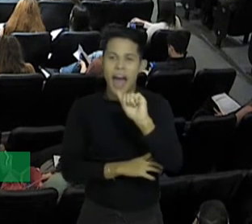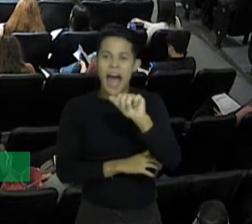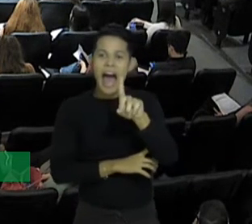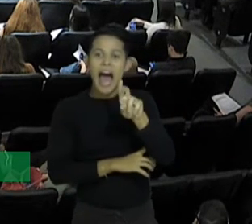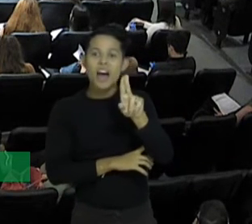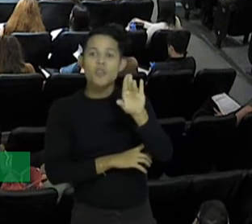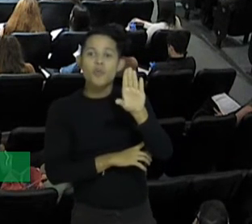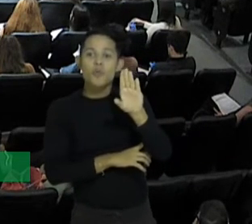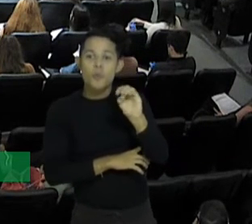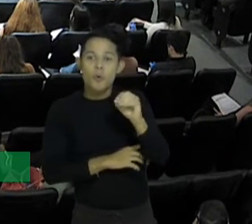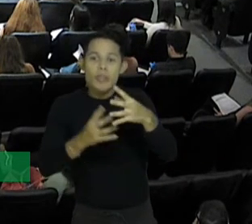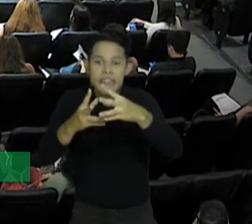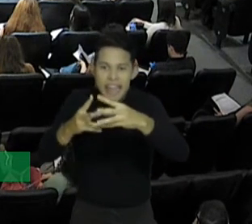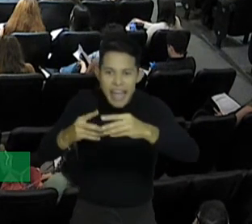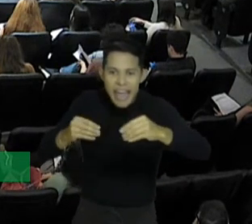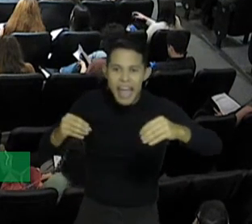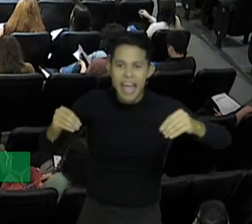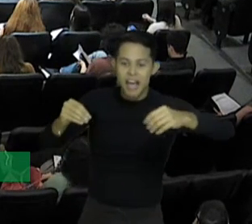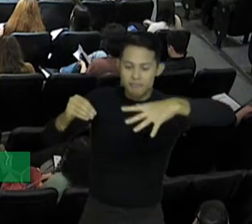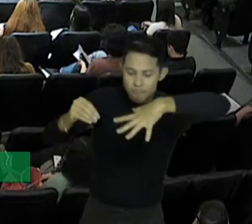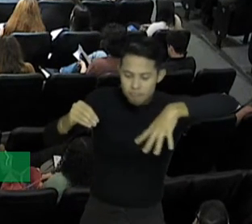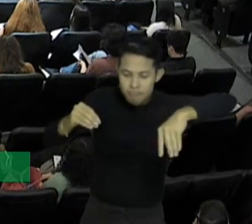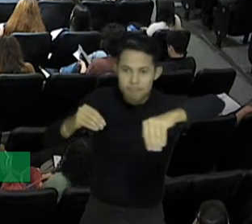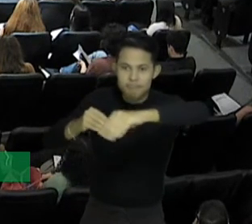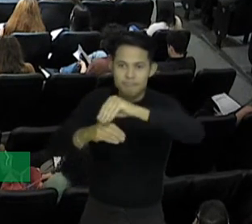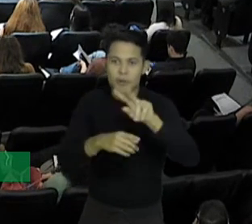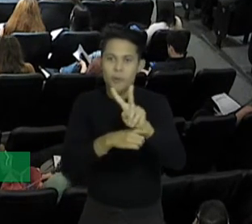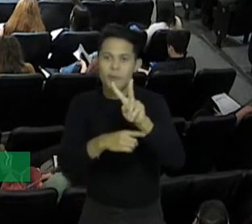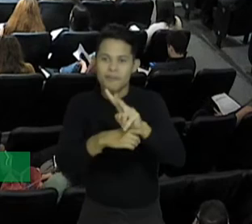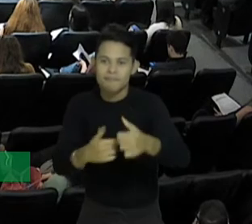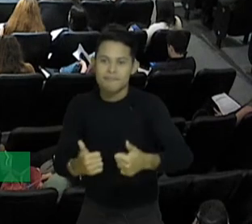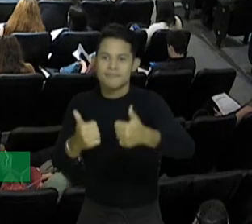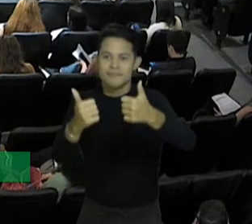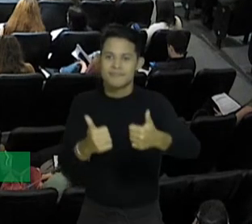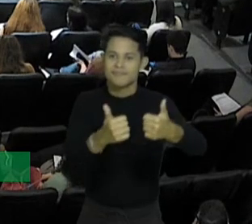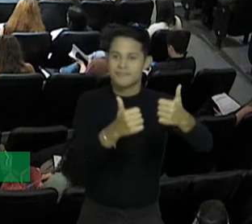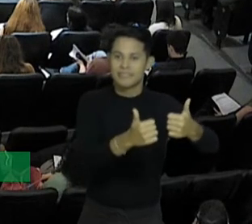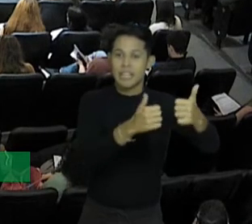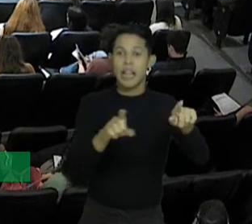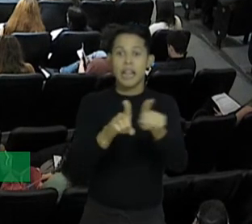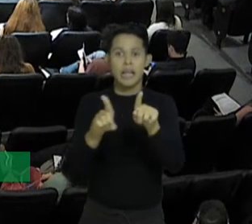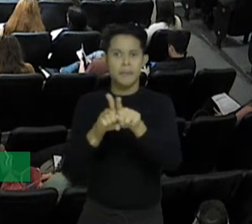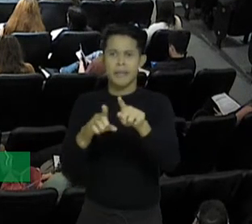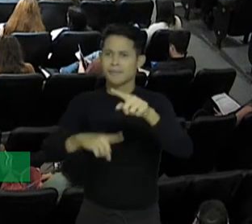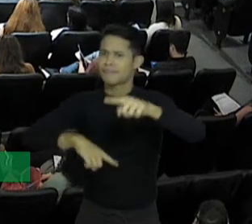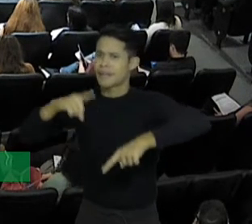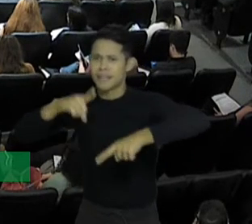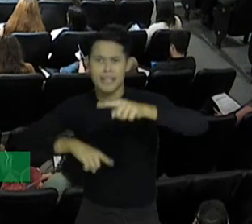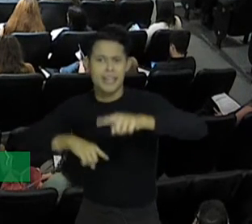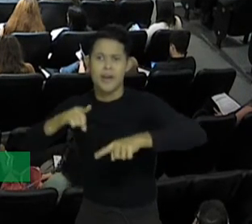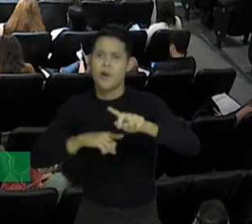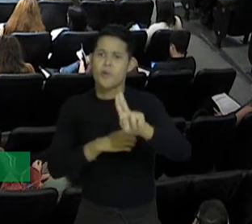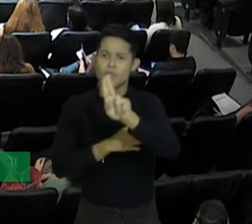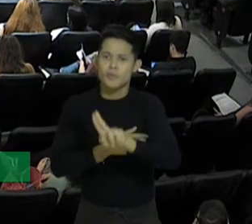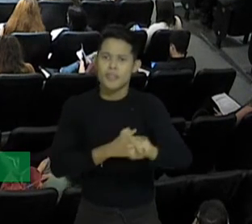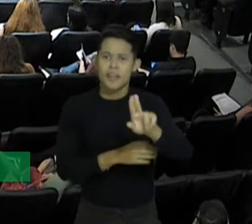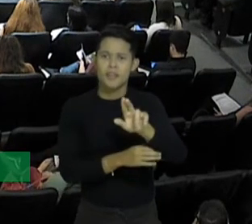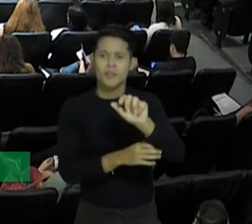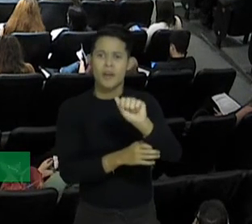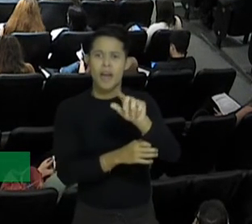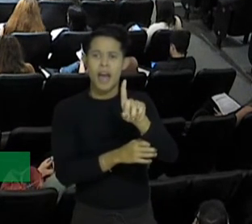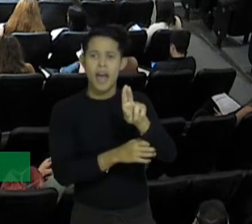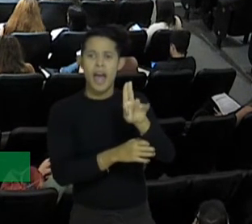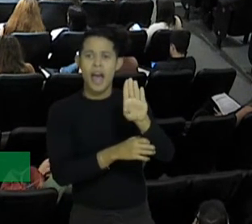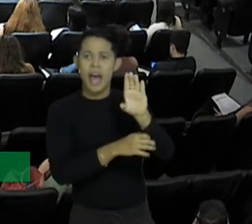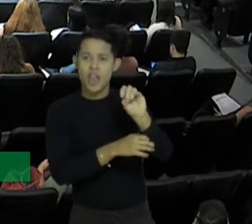com as suas grandes reservas de de pro de de de material usados para adubo adubo